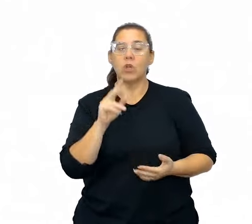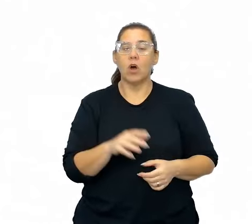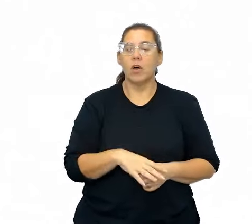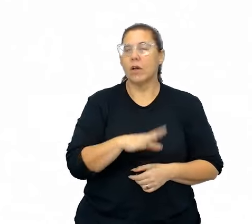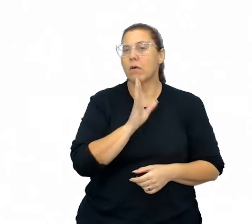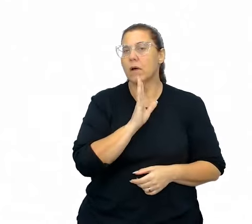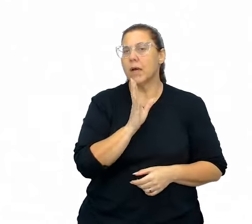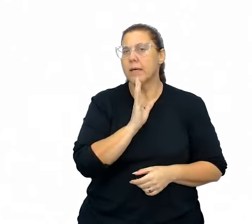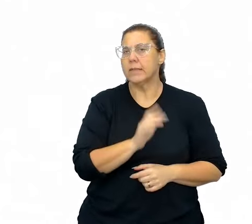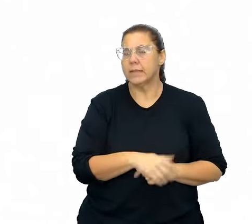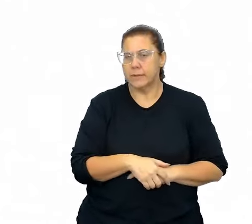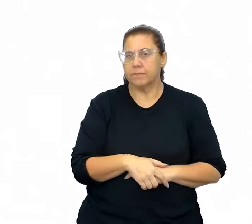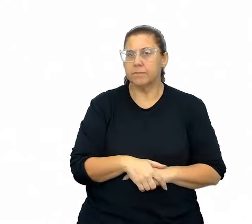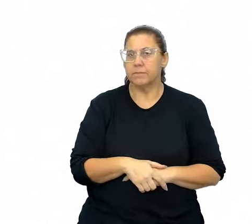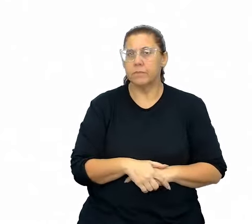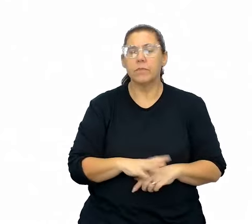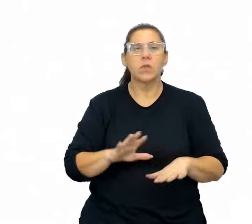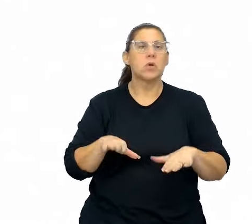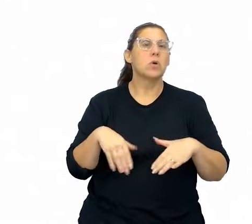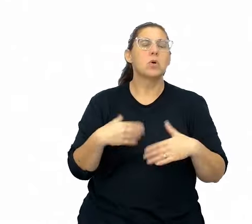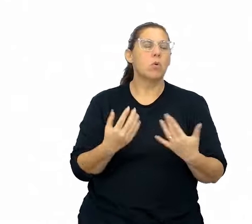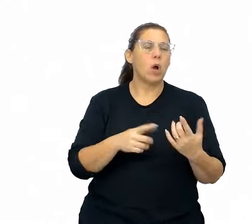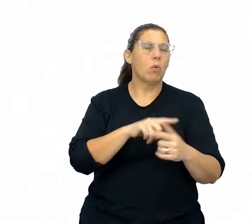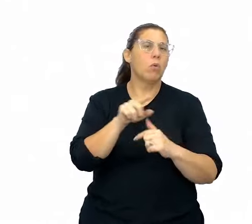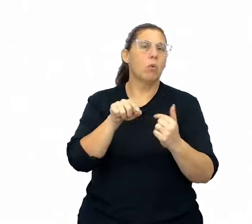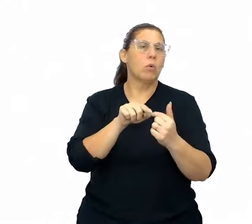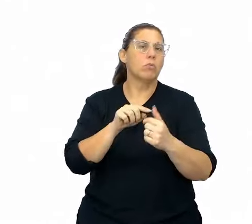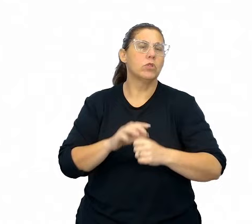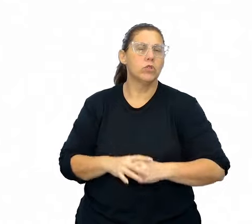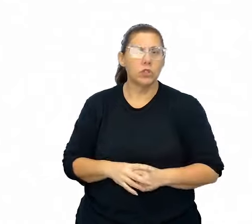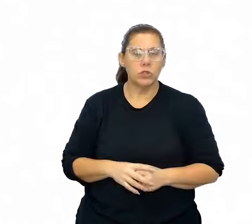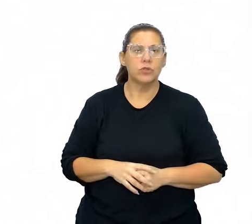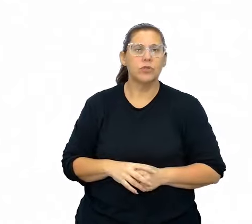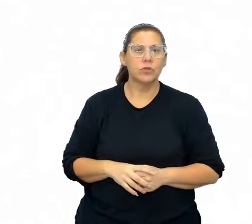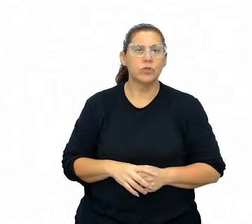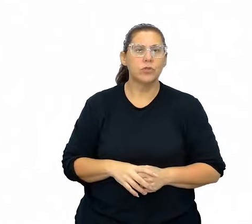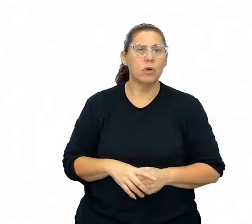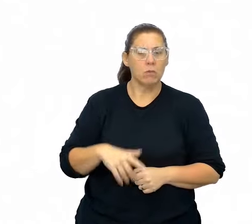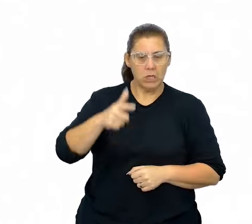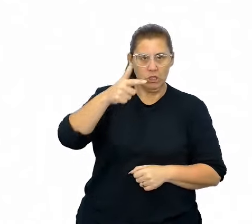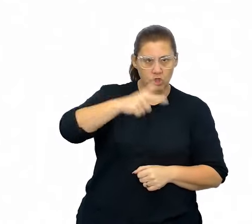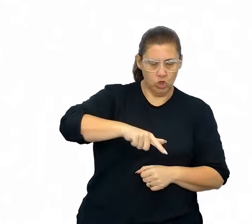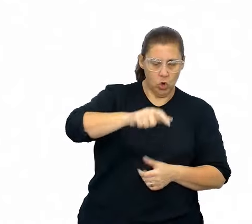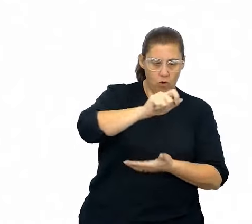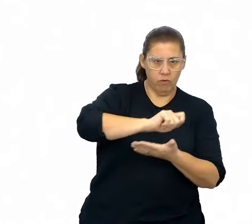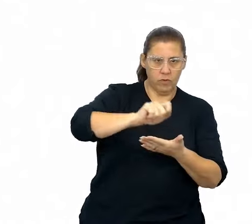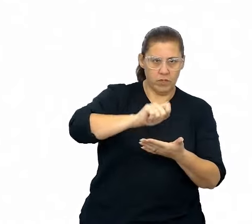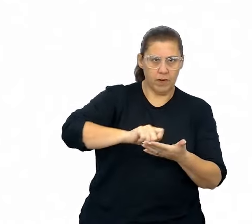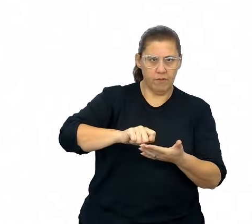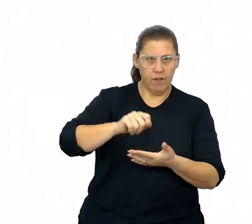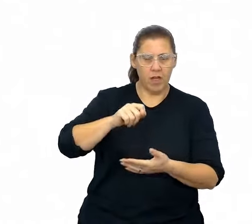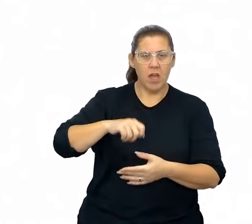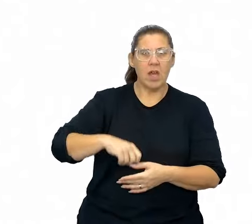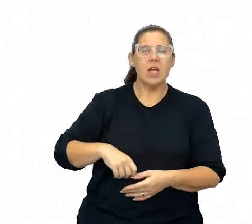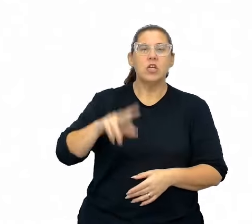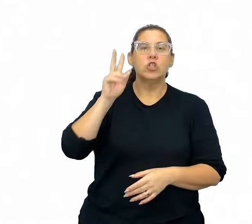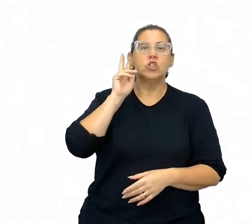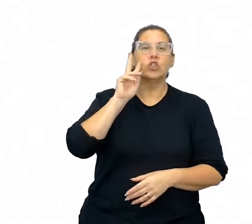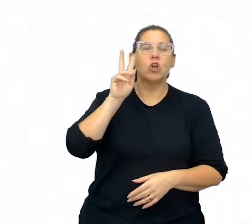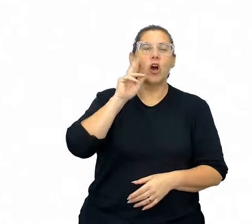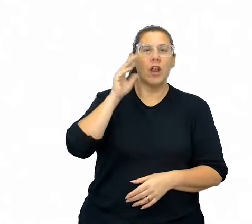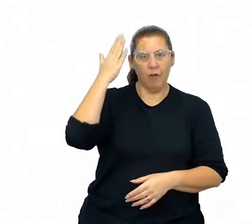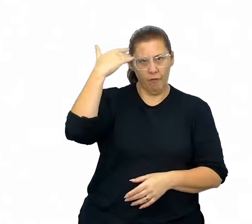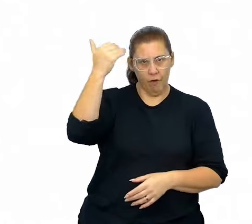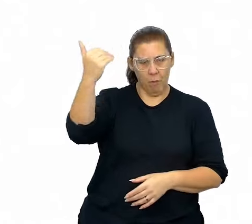público conhece, qual a finalidade? Vamos reescrever lendas conhecidas